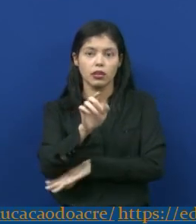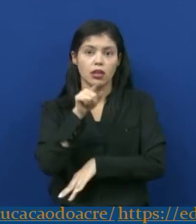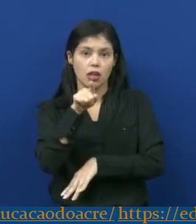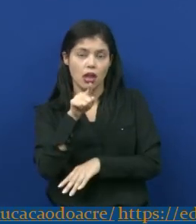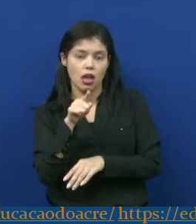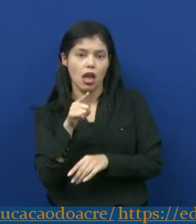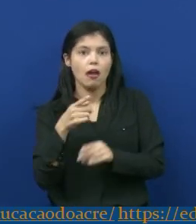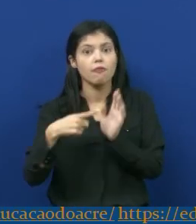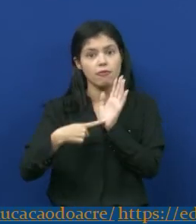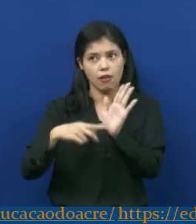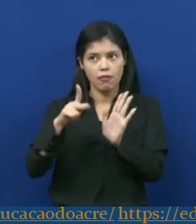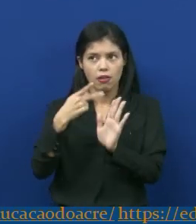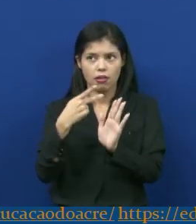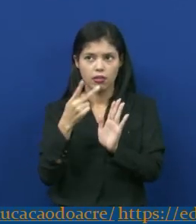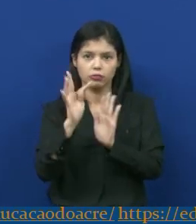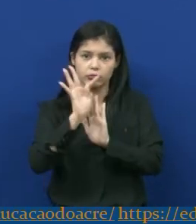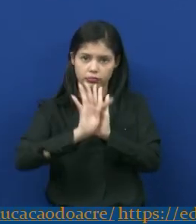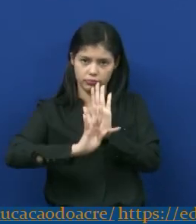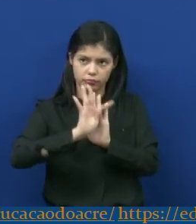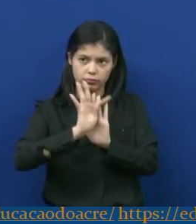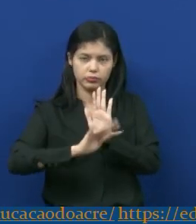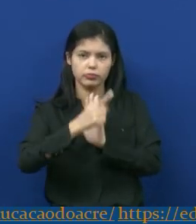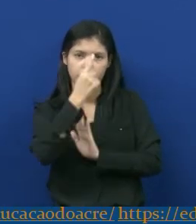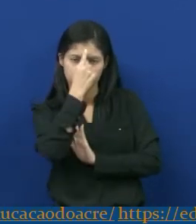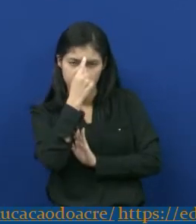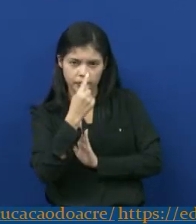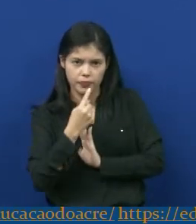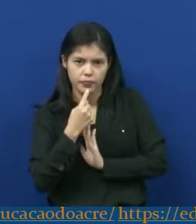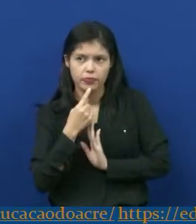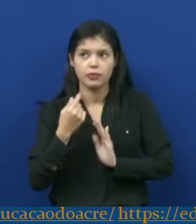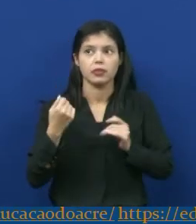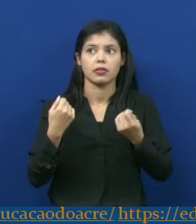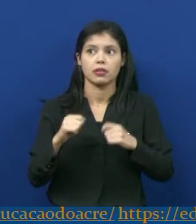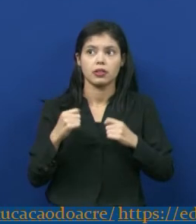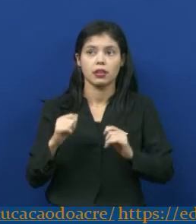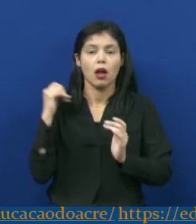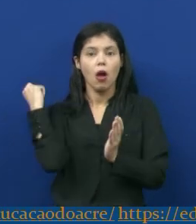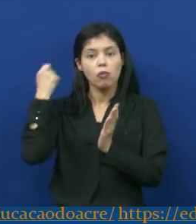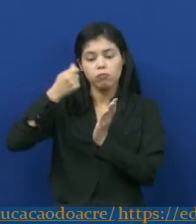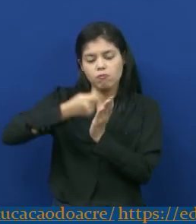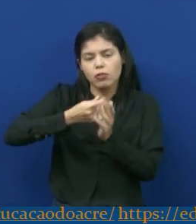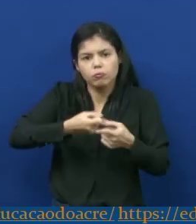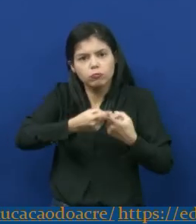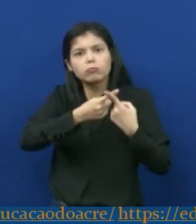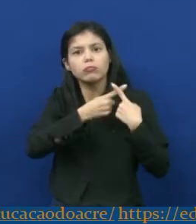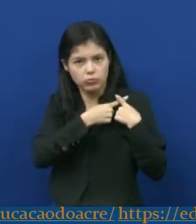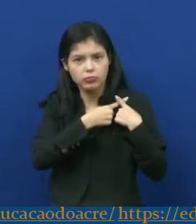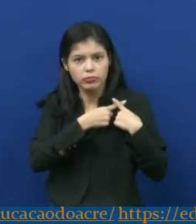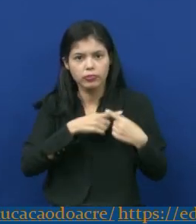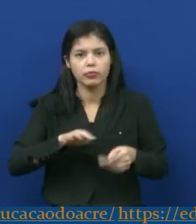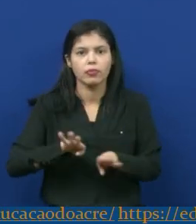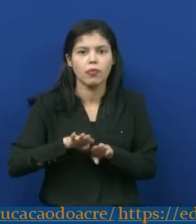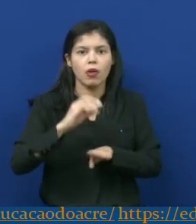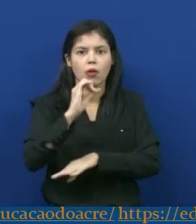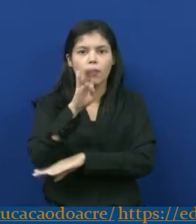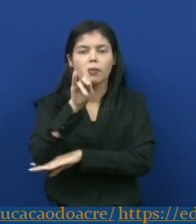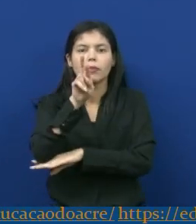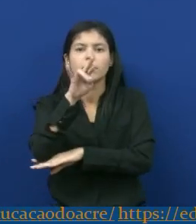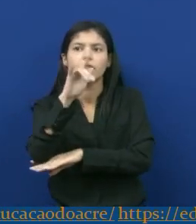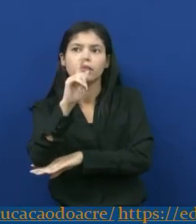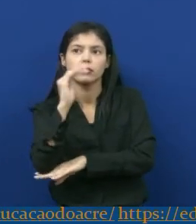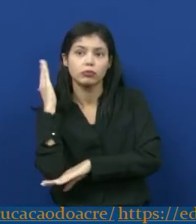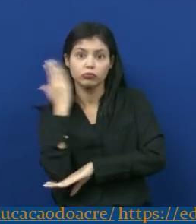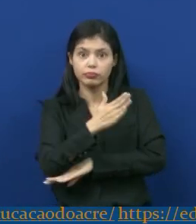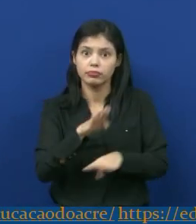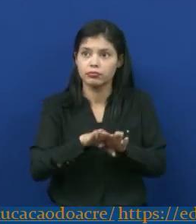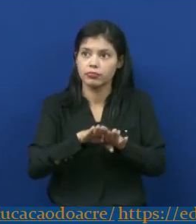esta expressão tiene que está utilizado aí no exemplo, apresenta uma obrigatoriedade, uma obrigação, certo?